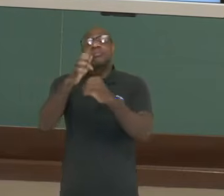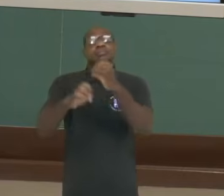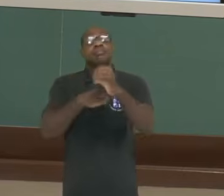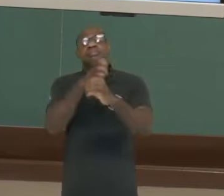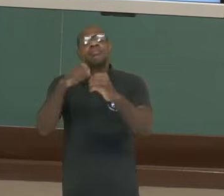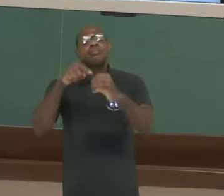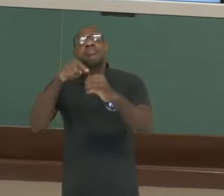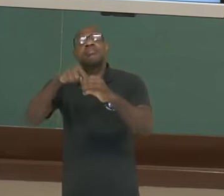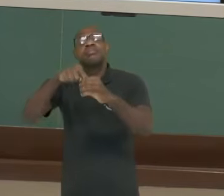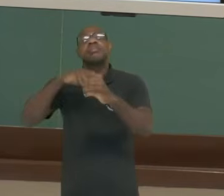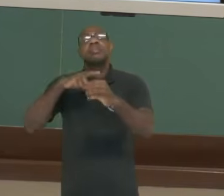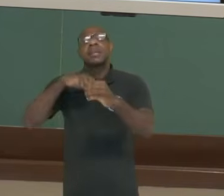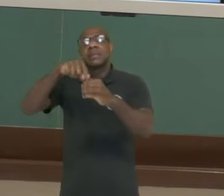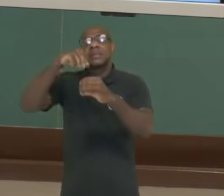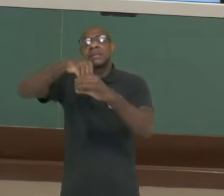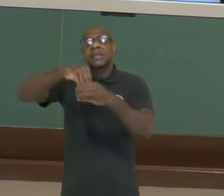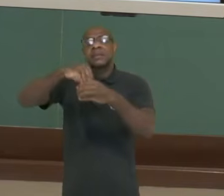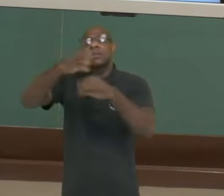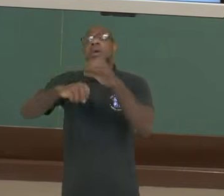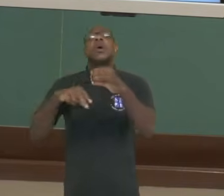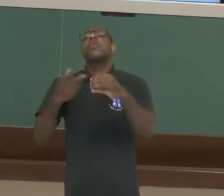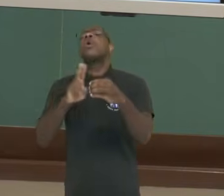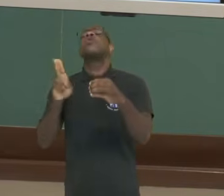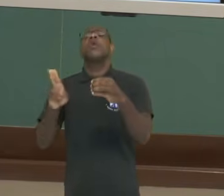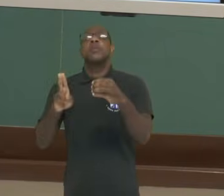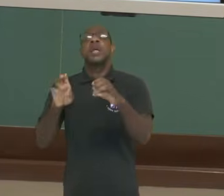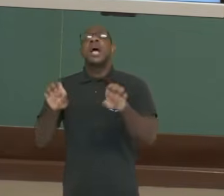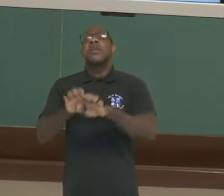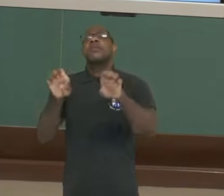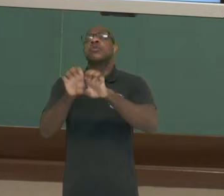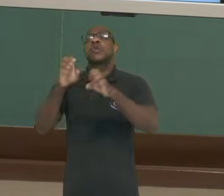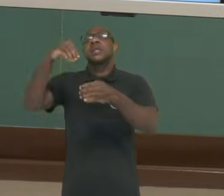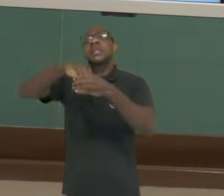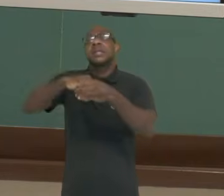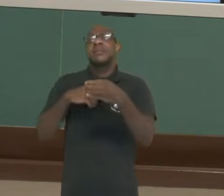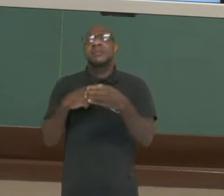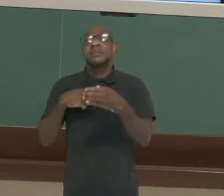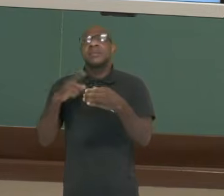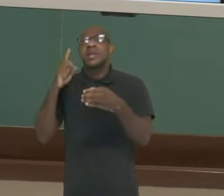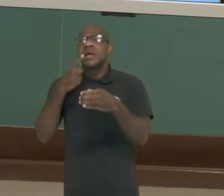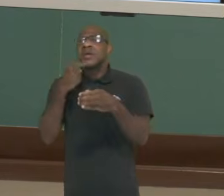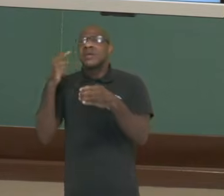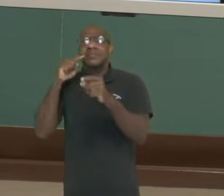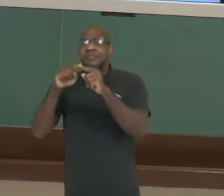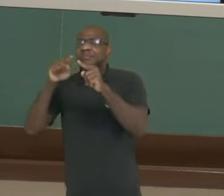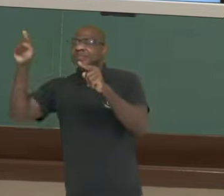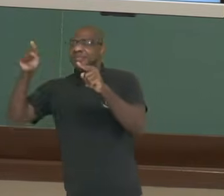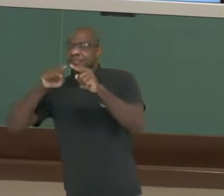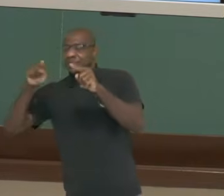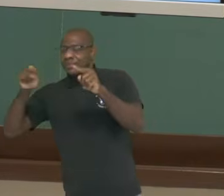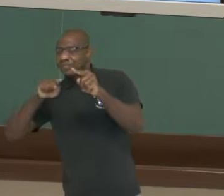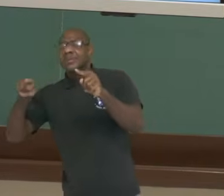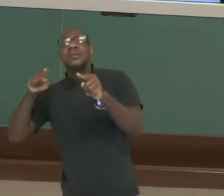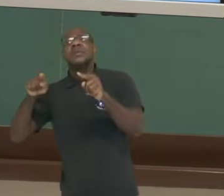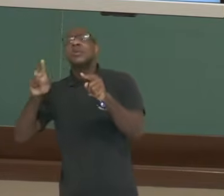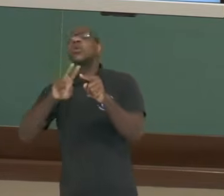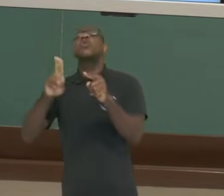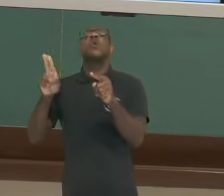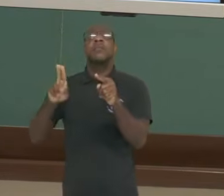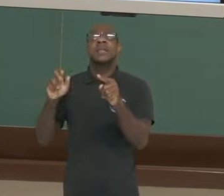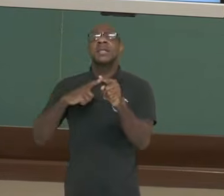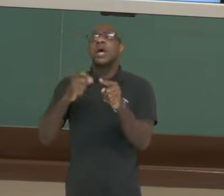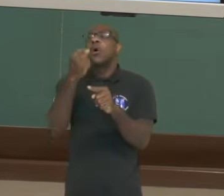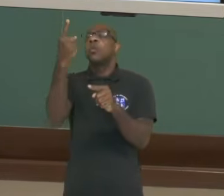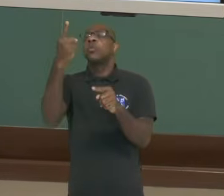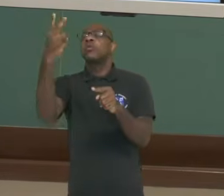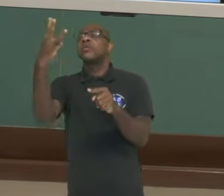Você vai nomear. Como que chama essas estruturas que estão sendo apontadas aqui? que estão ali sendo representadas pelo número 1,